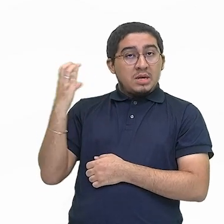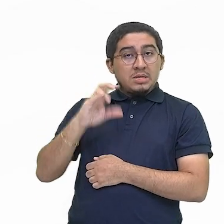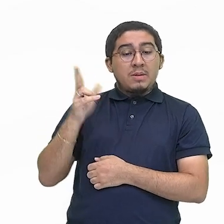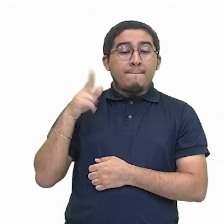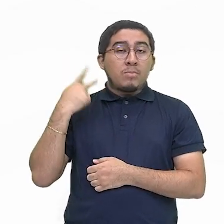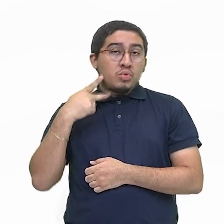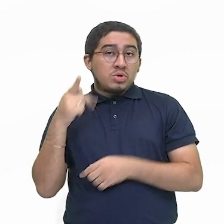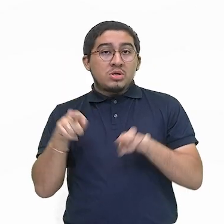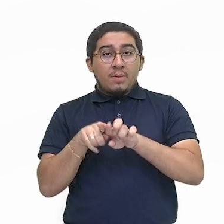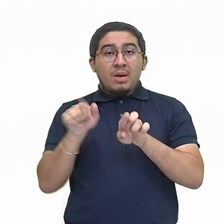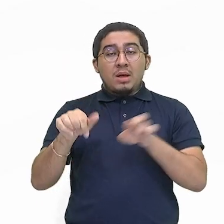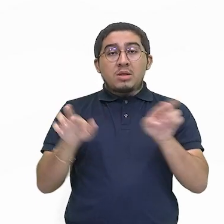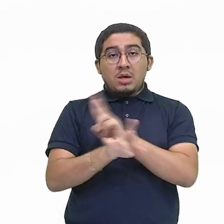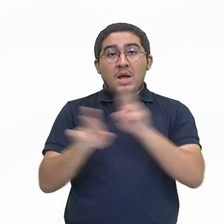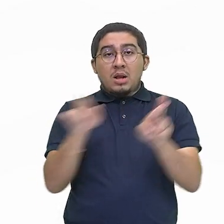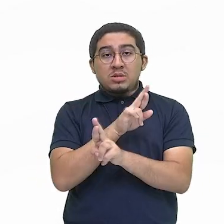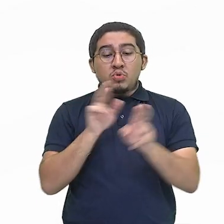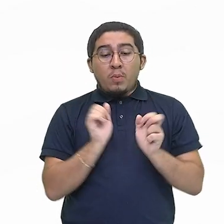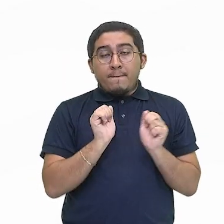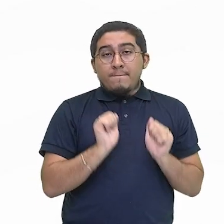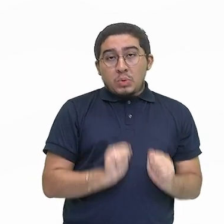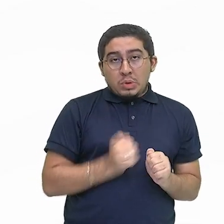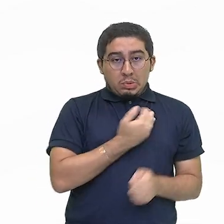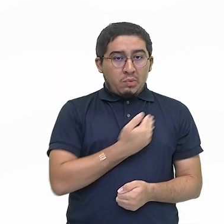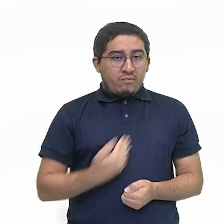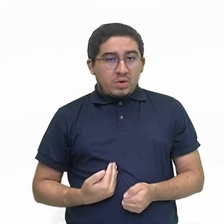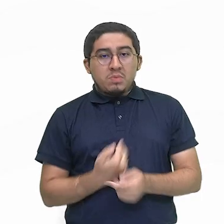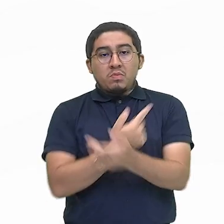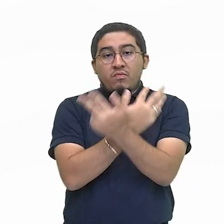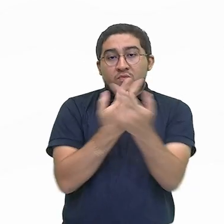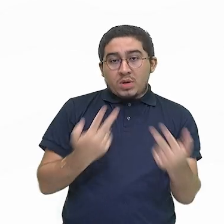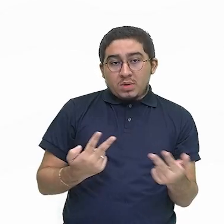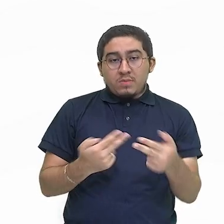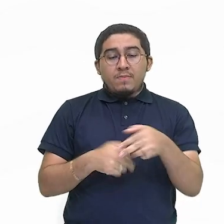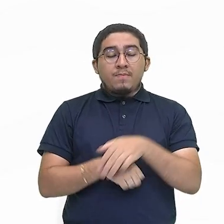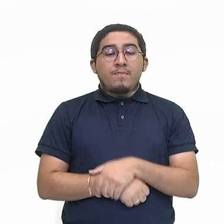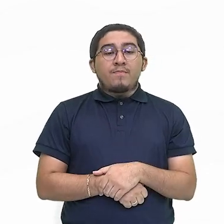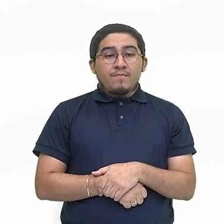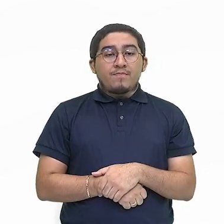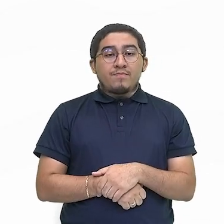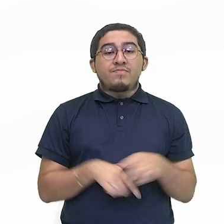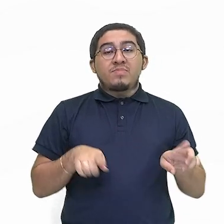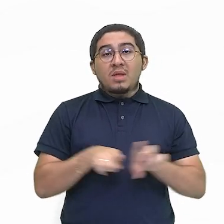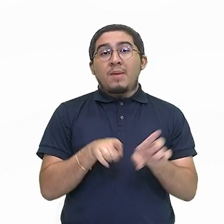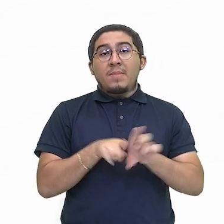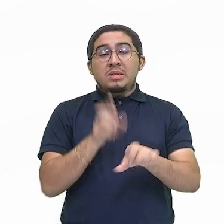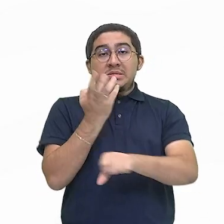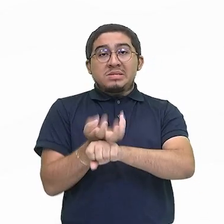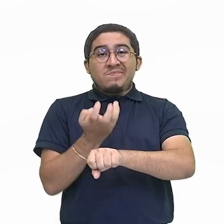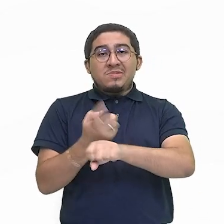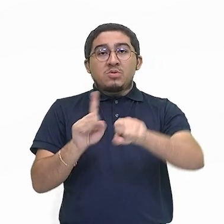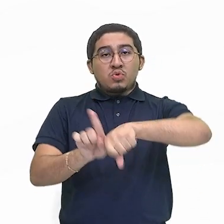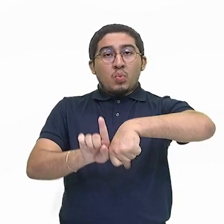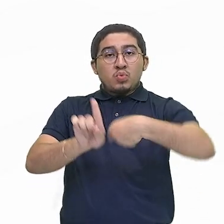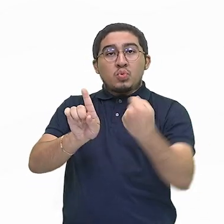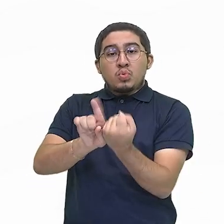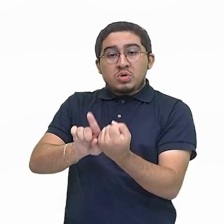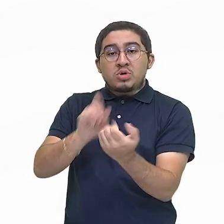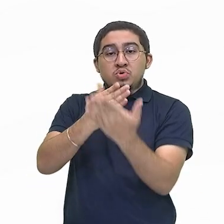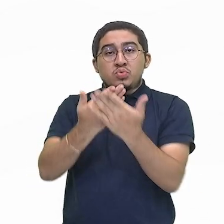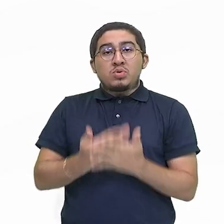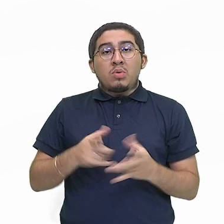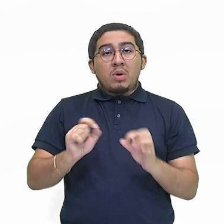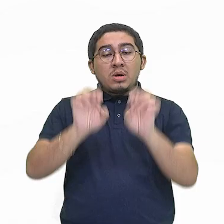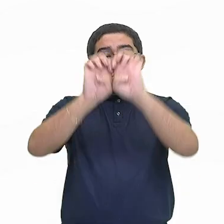de poder, não é isso? E a sociologia vai analisar as relações e